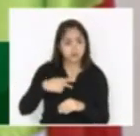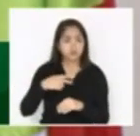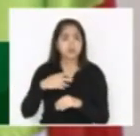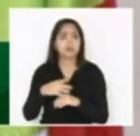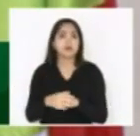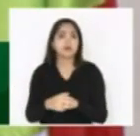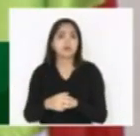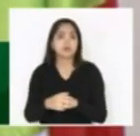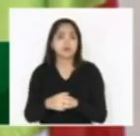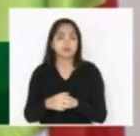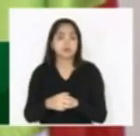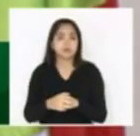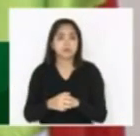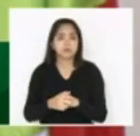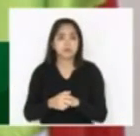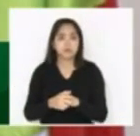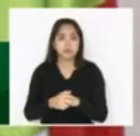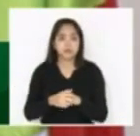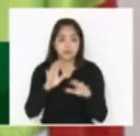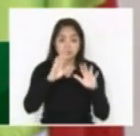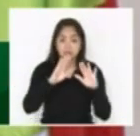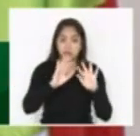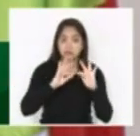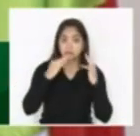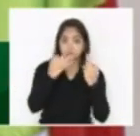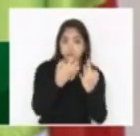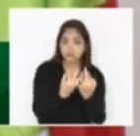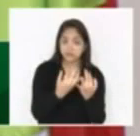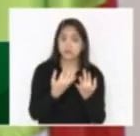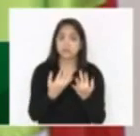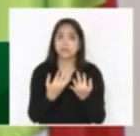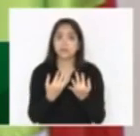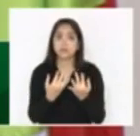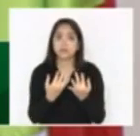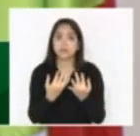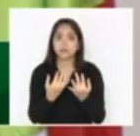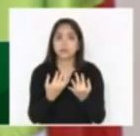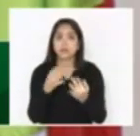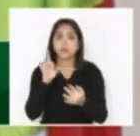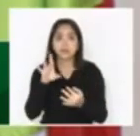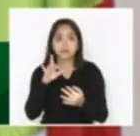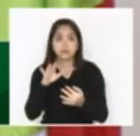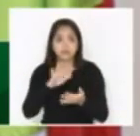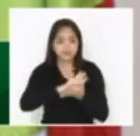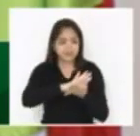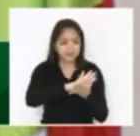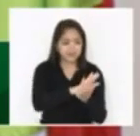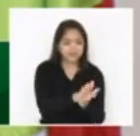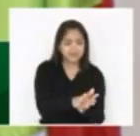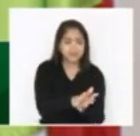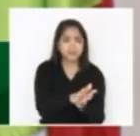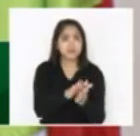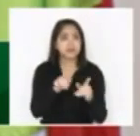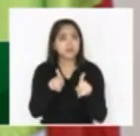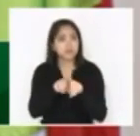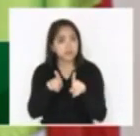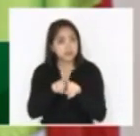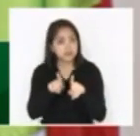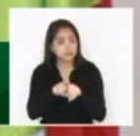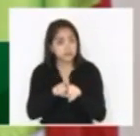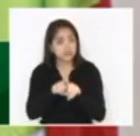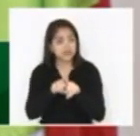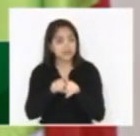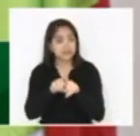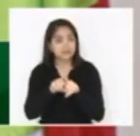que as nossas famílias não só sejam destruídas, mas sejam, acima de